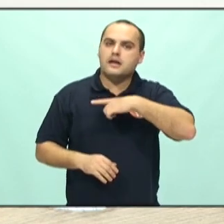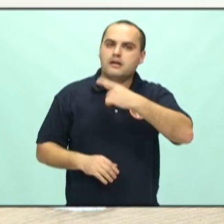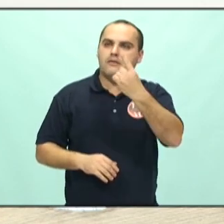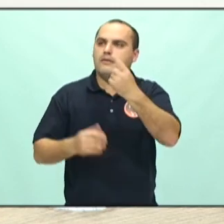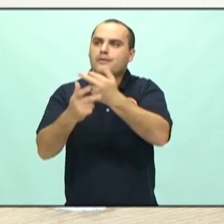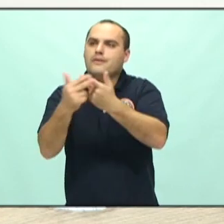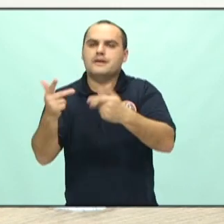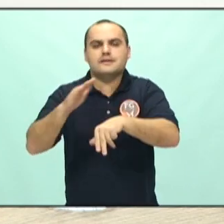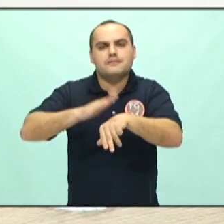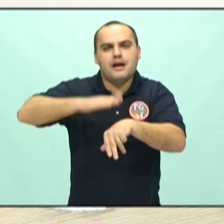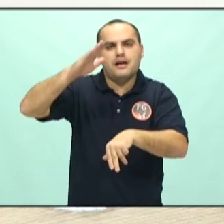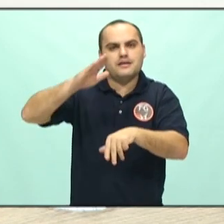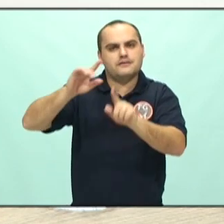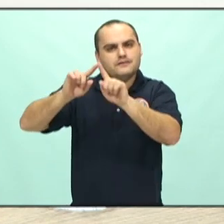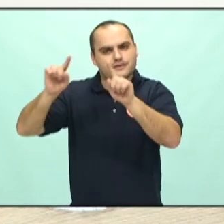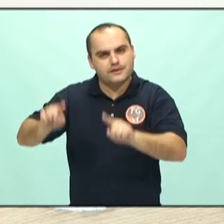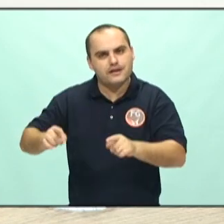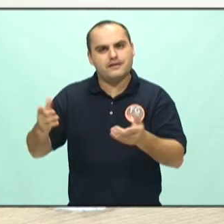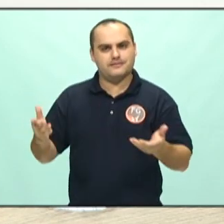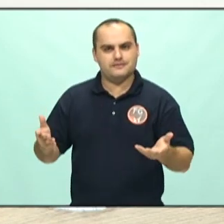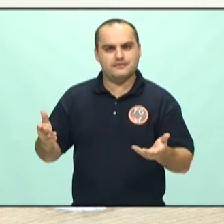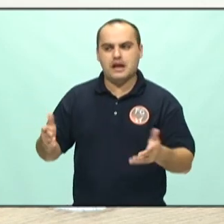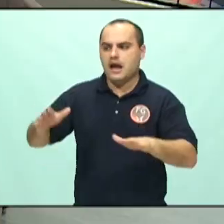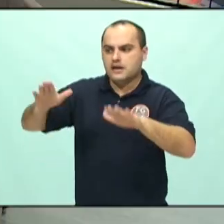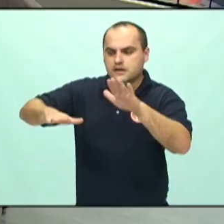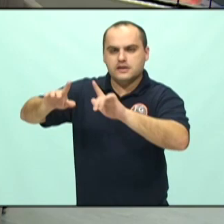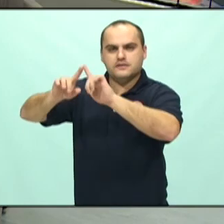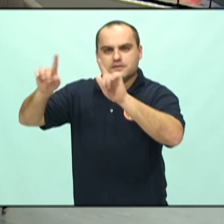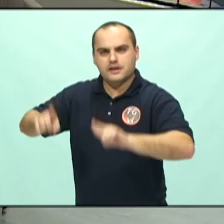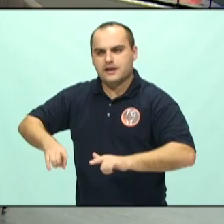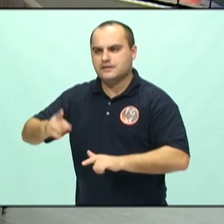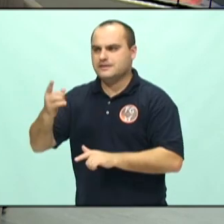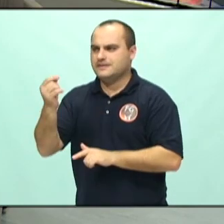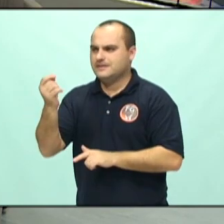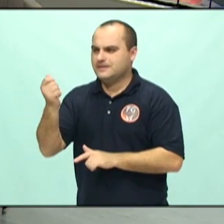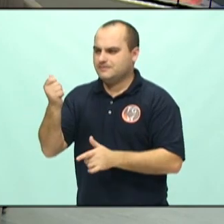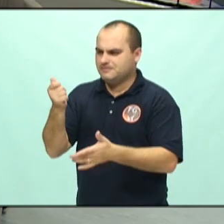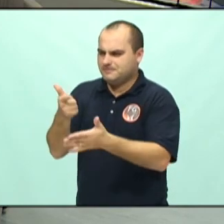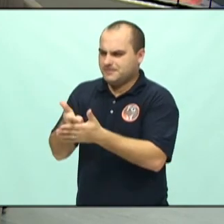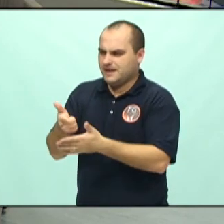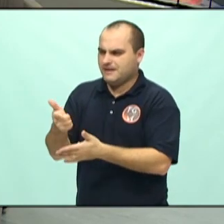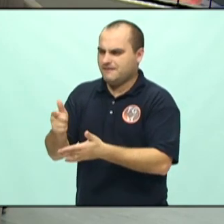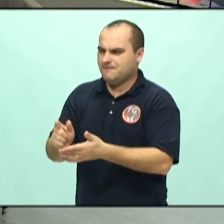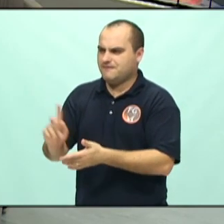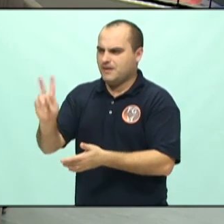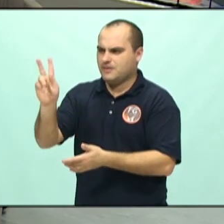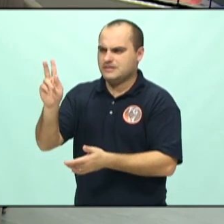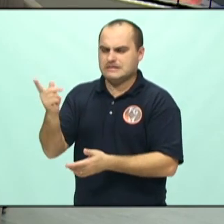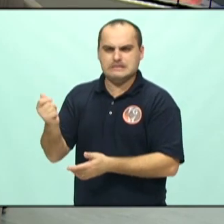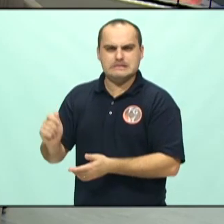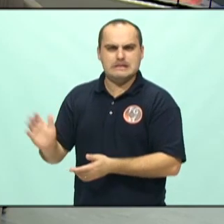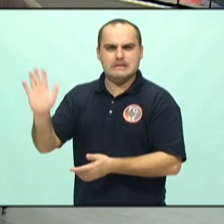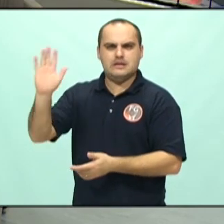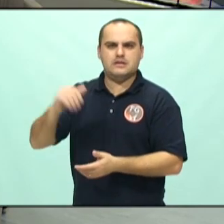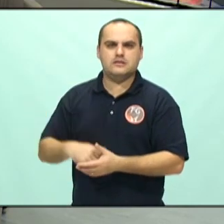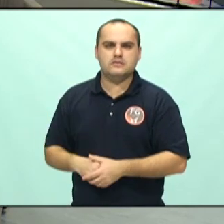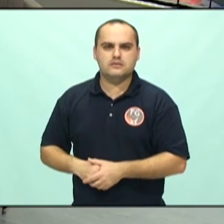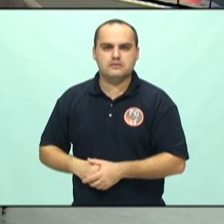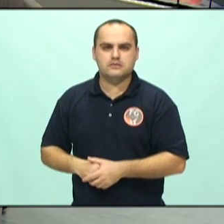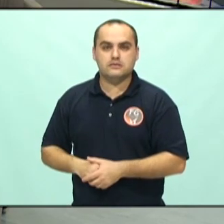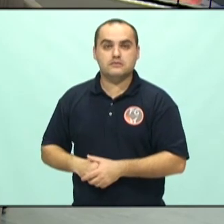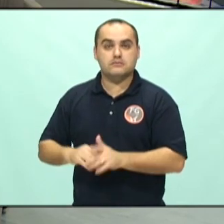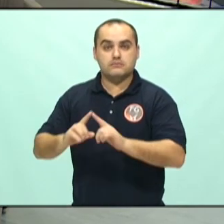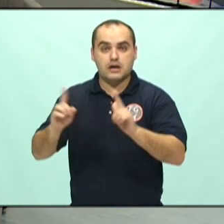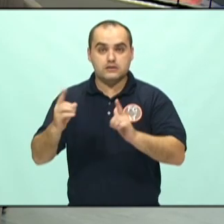servidor. Então, eu digo que o servidor, às vezes, se acha cara a mensalidade, ele consegue, com aqueles descontos, já pagar a sua